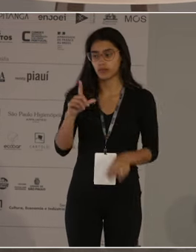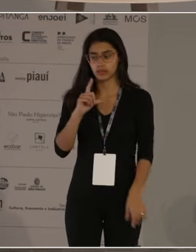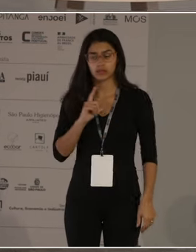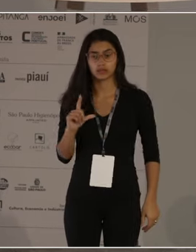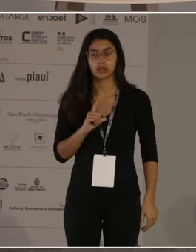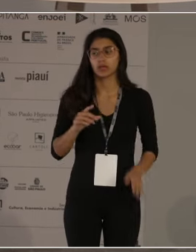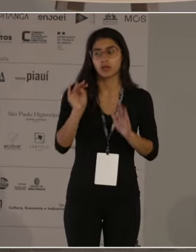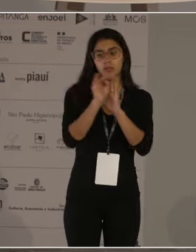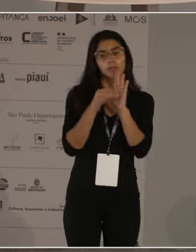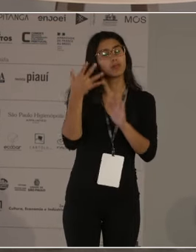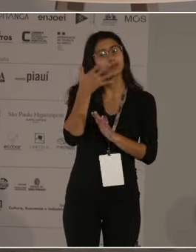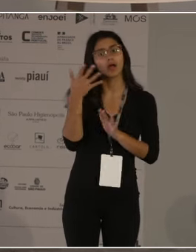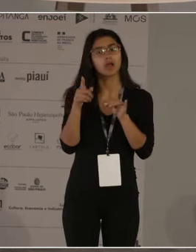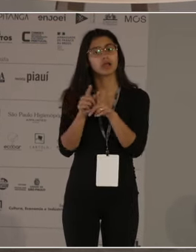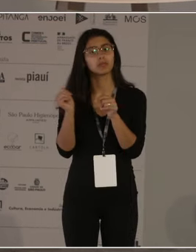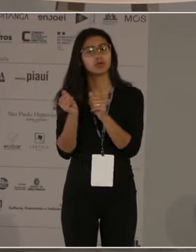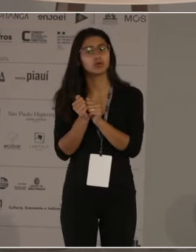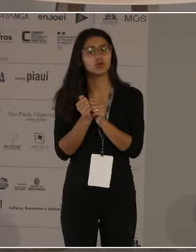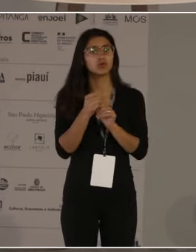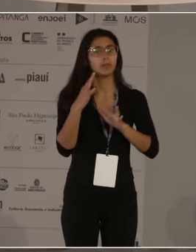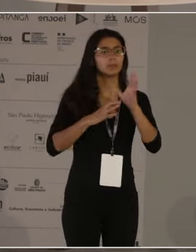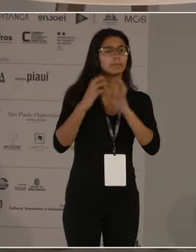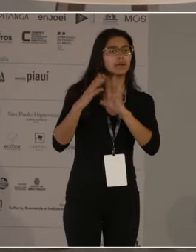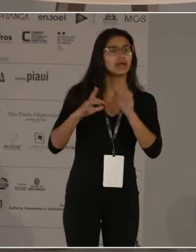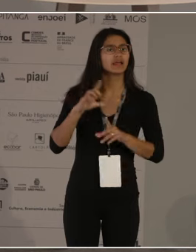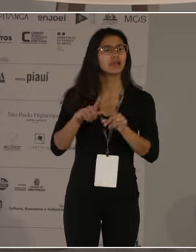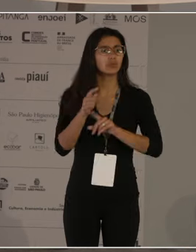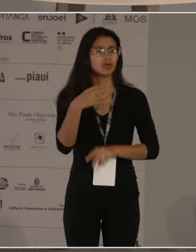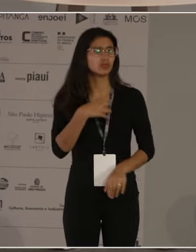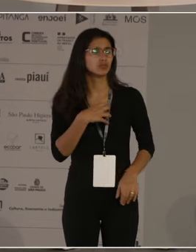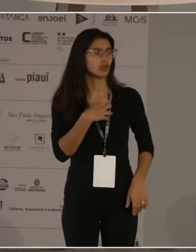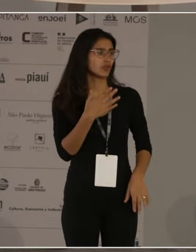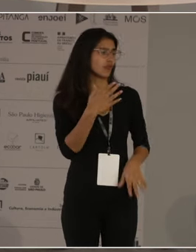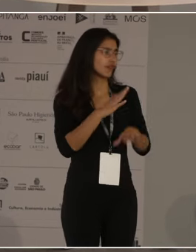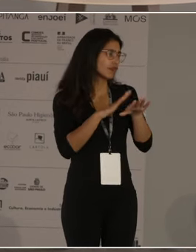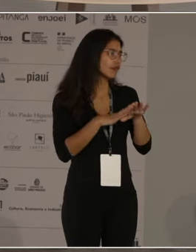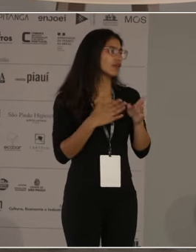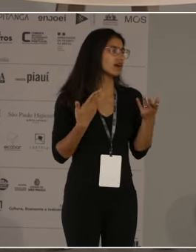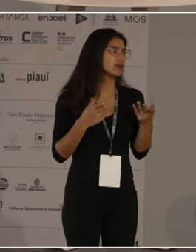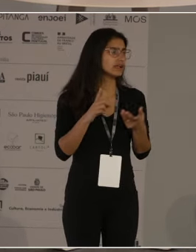uma certa narrativa nessa briga que de alguma maneira me toca, que tem,